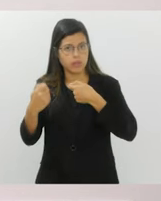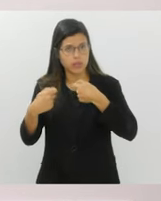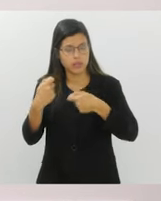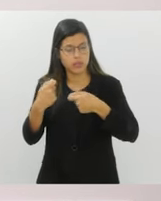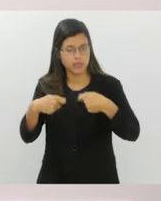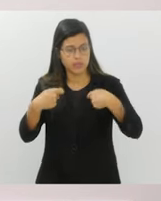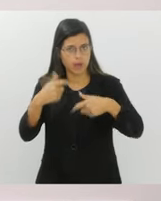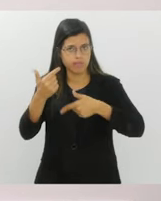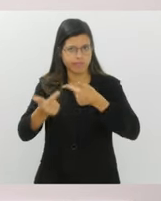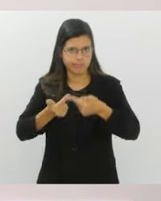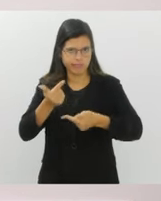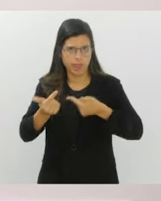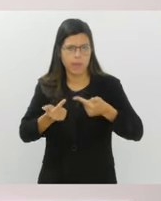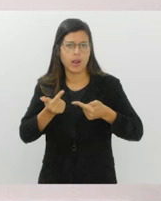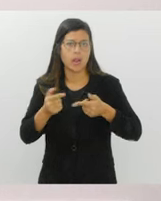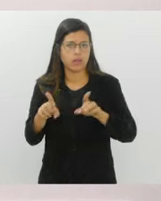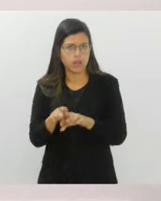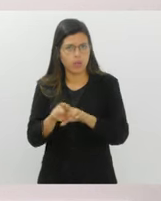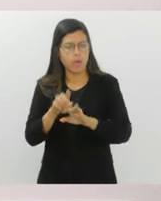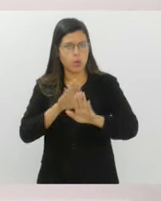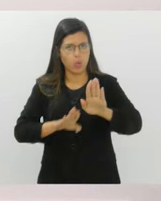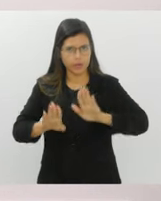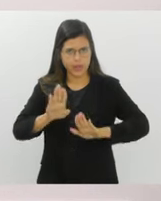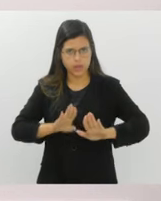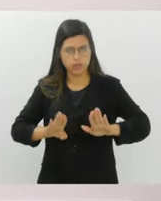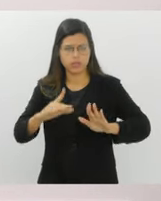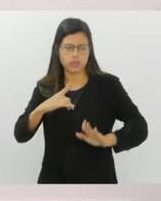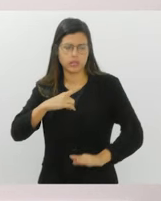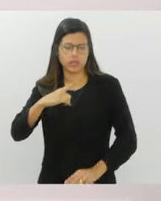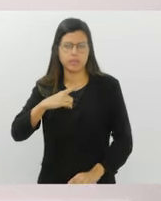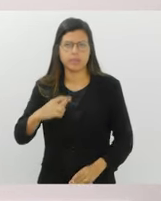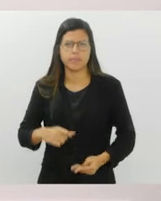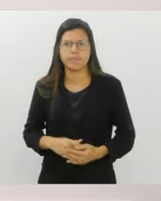trabalhada com cuidado, né? A gente sabe que